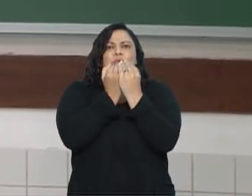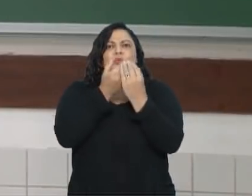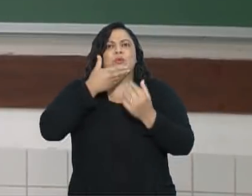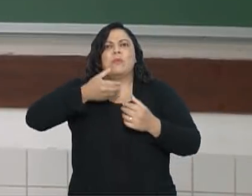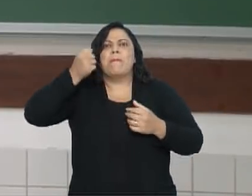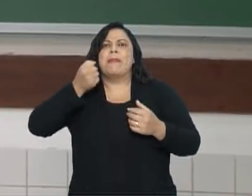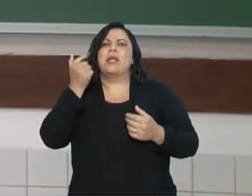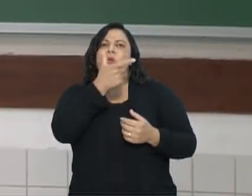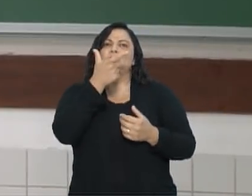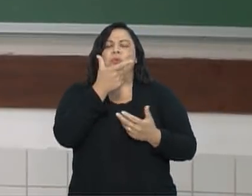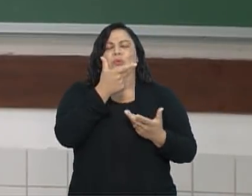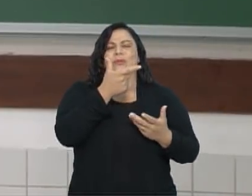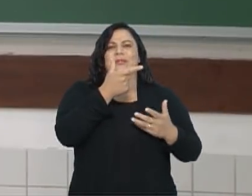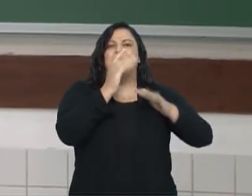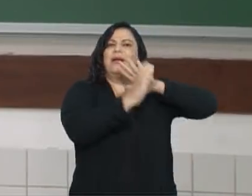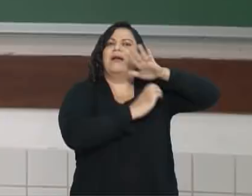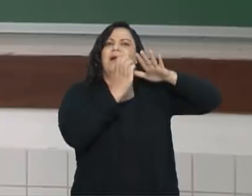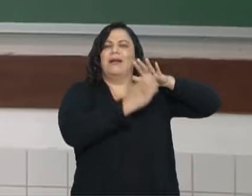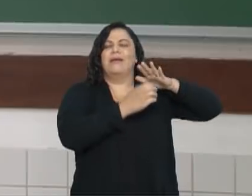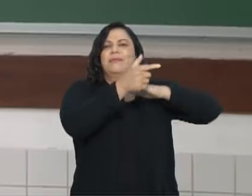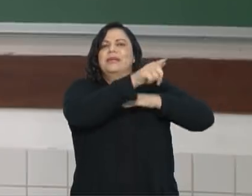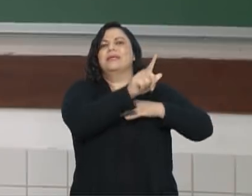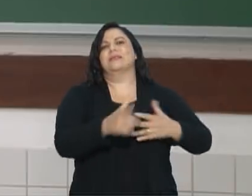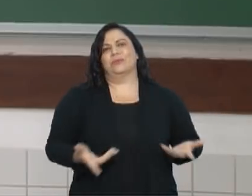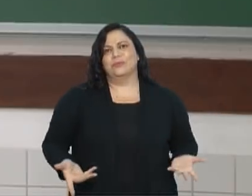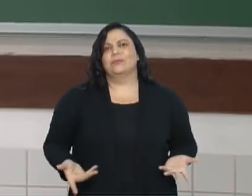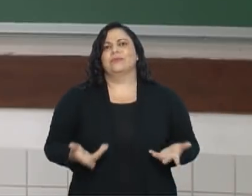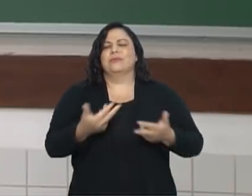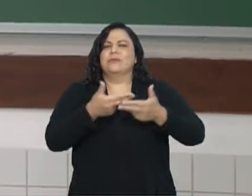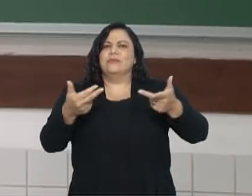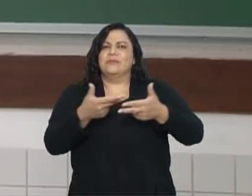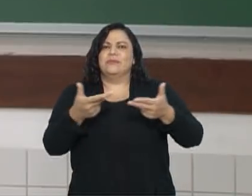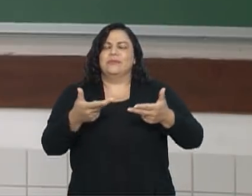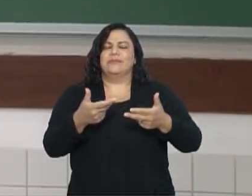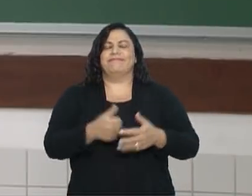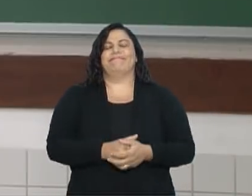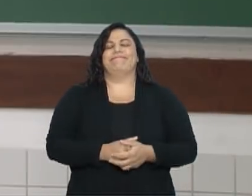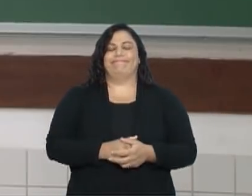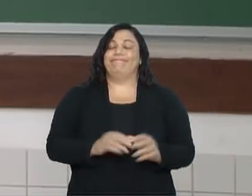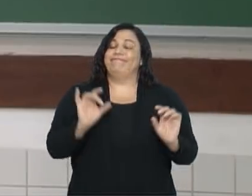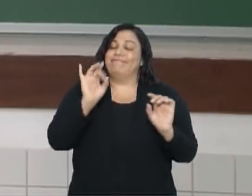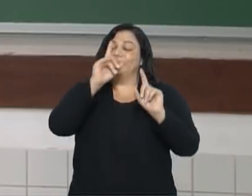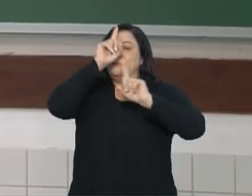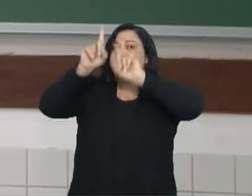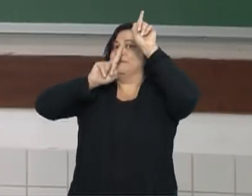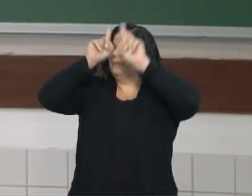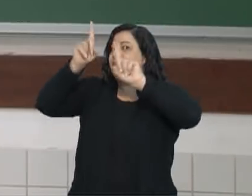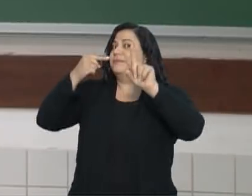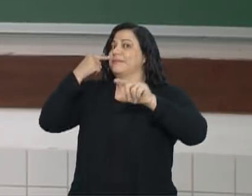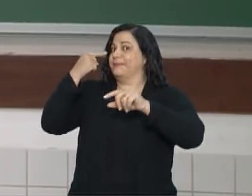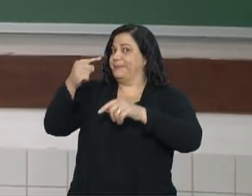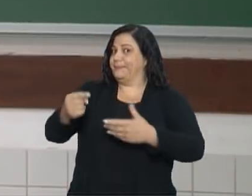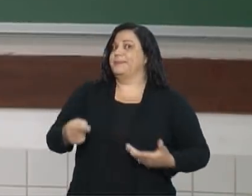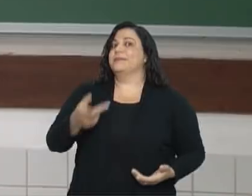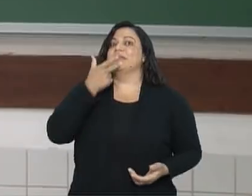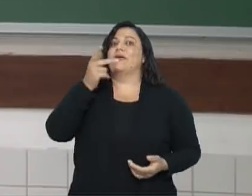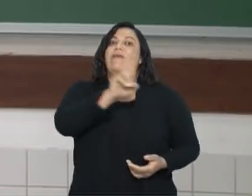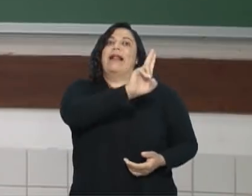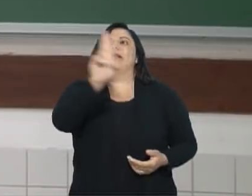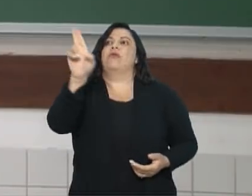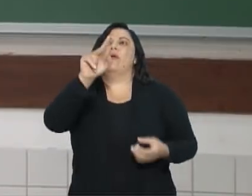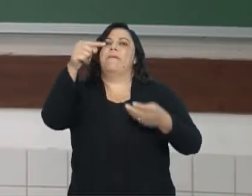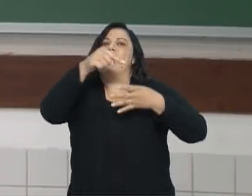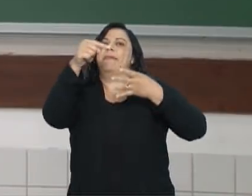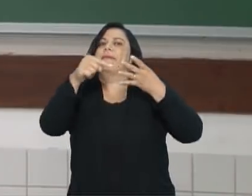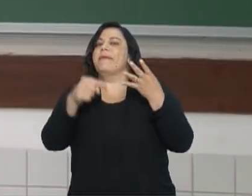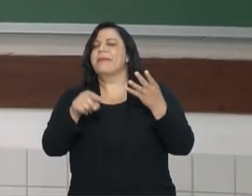preço melhor, com uma qualidade melhor. Isso é uma invenção, tá? Não precisamos nem citar nomes aqui, mas você já consegue